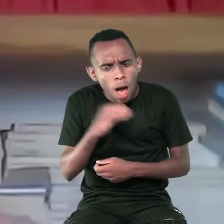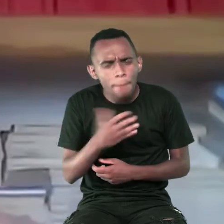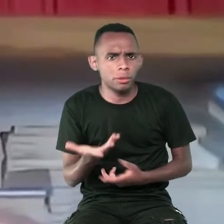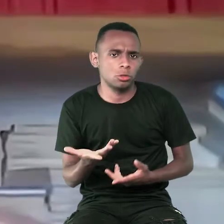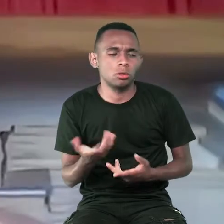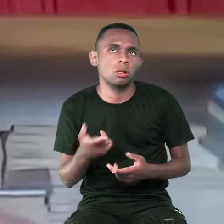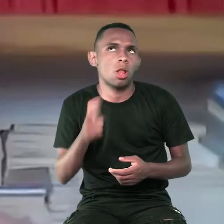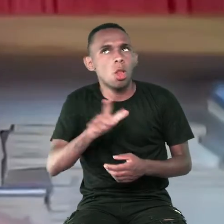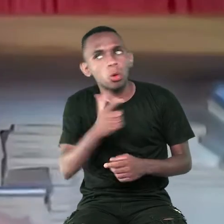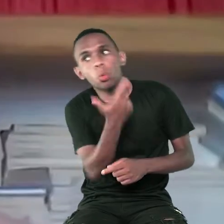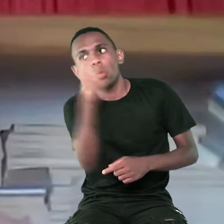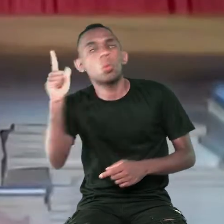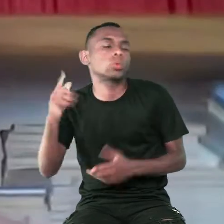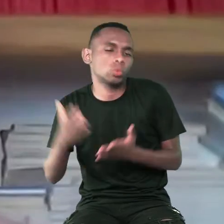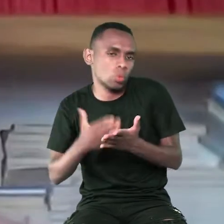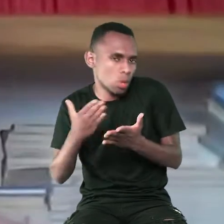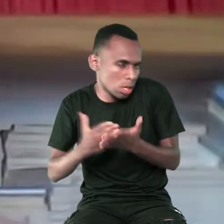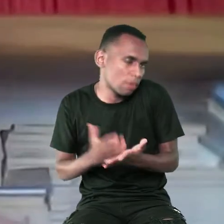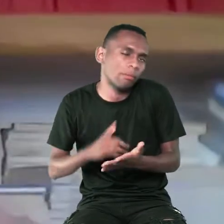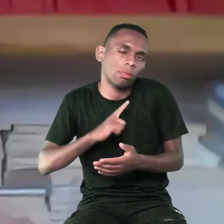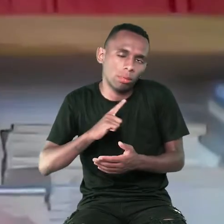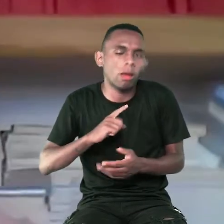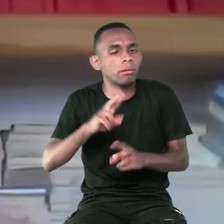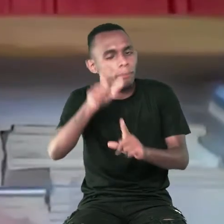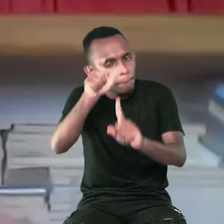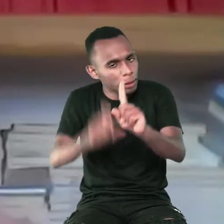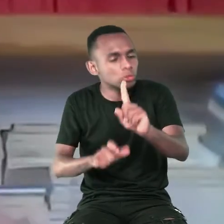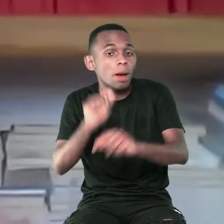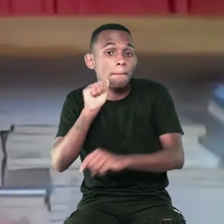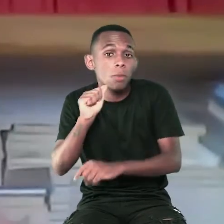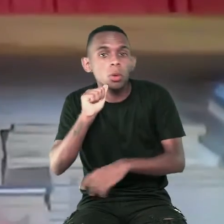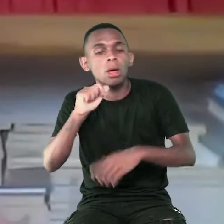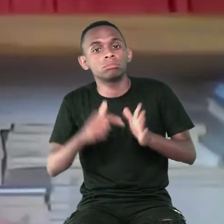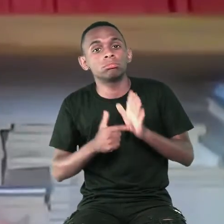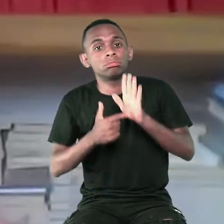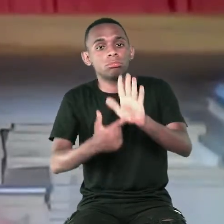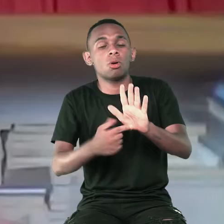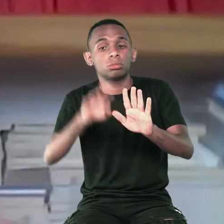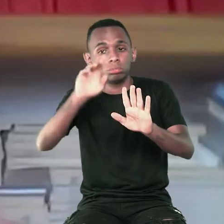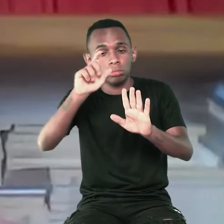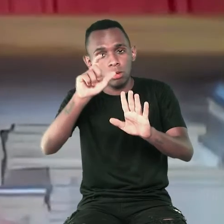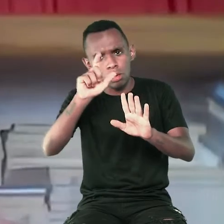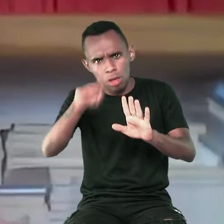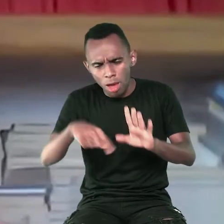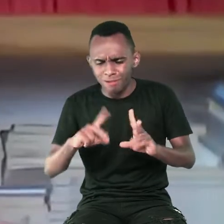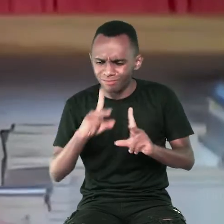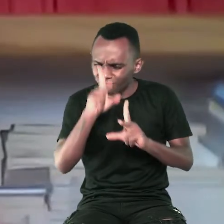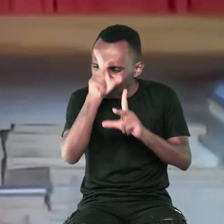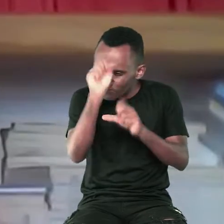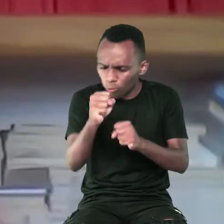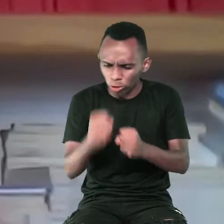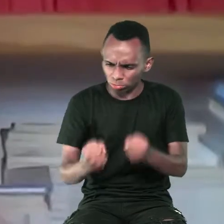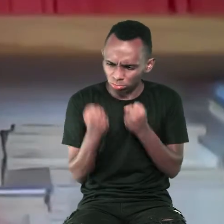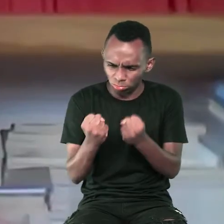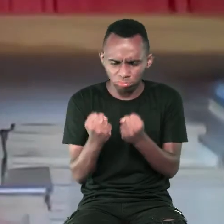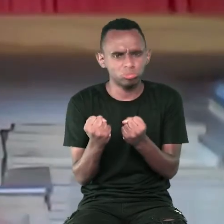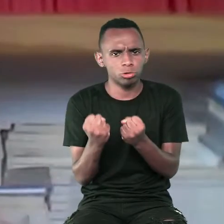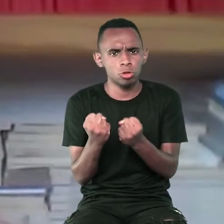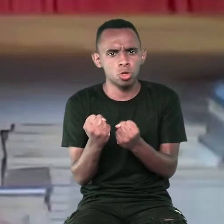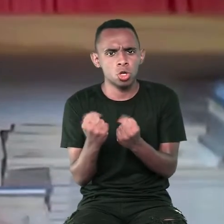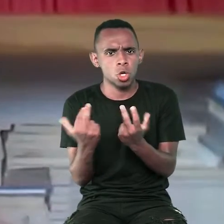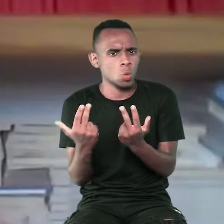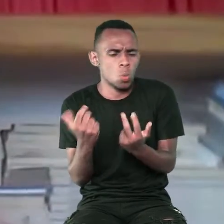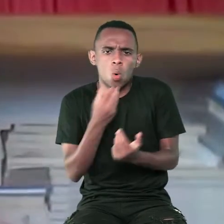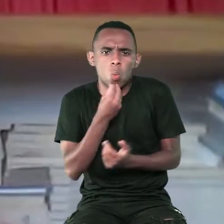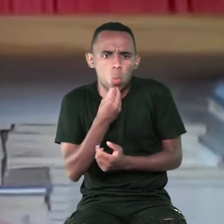É claro que nos outros livros também há mulheres, e quando elas aparecem, elas são tão fortes quanto os homens, claro,